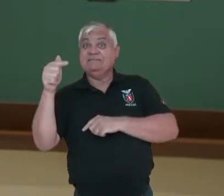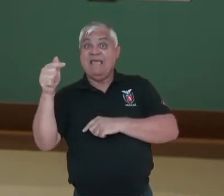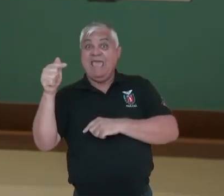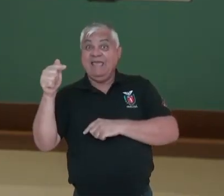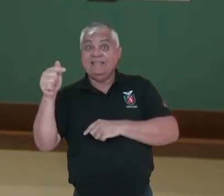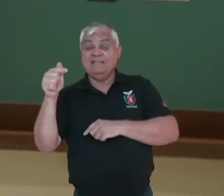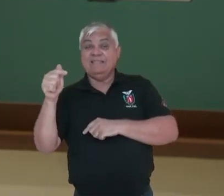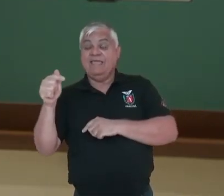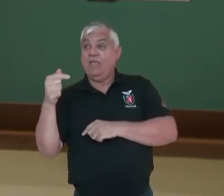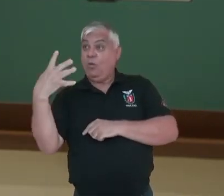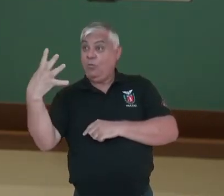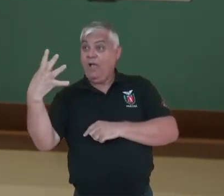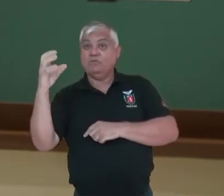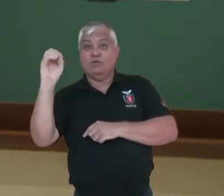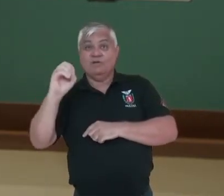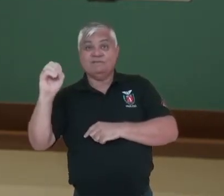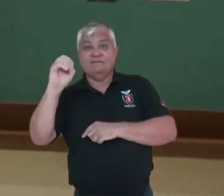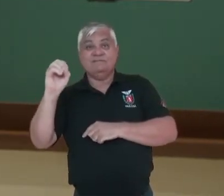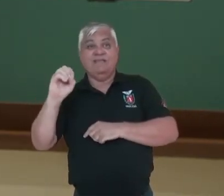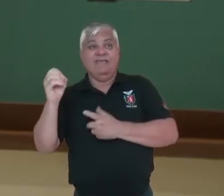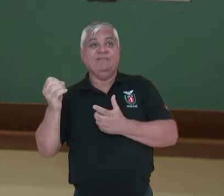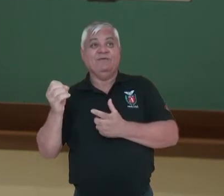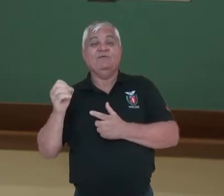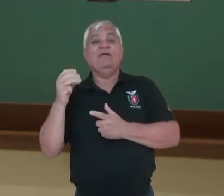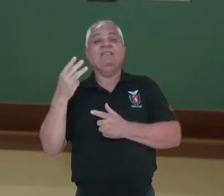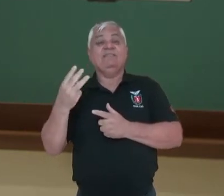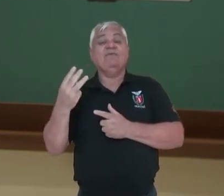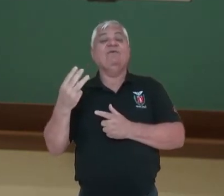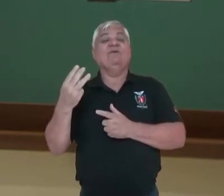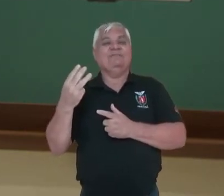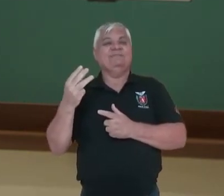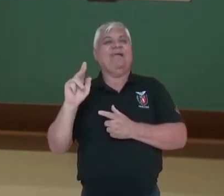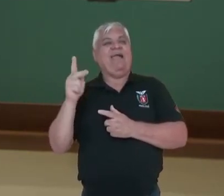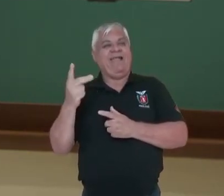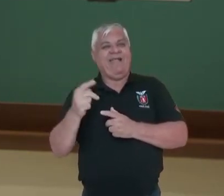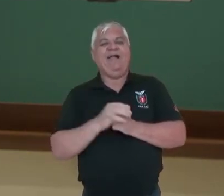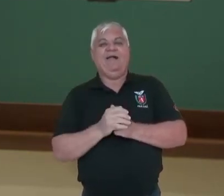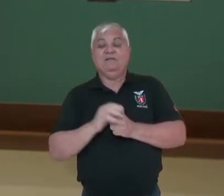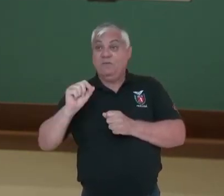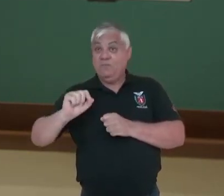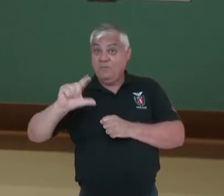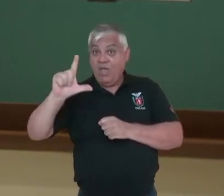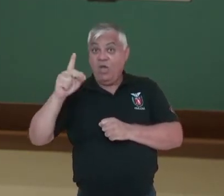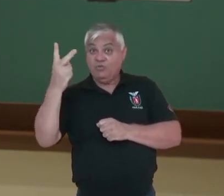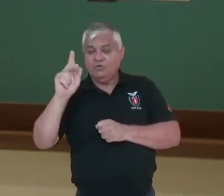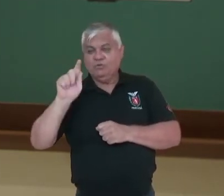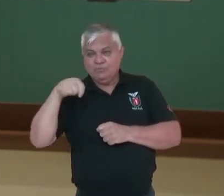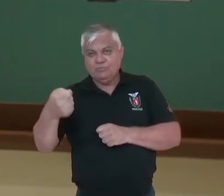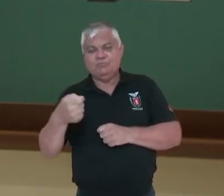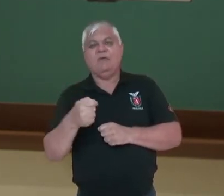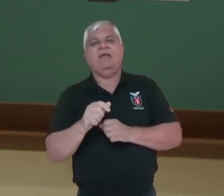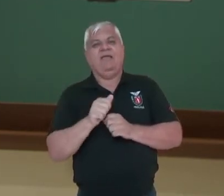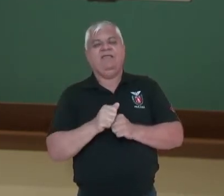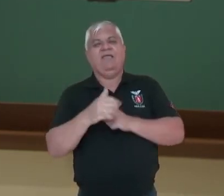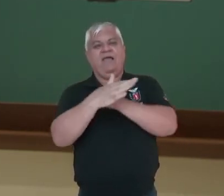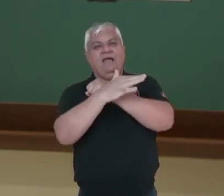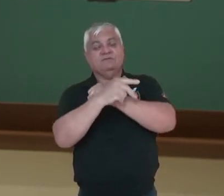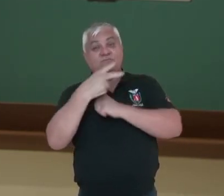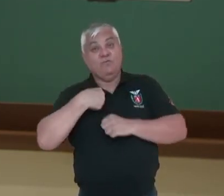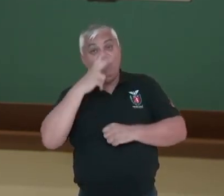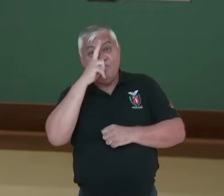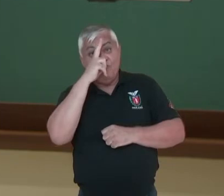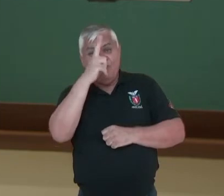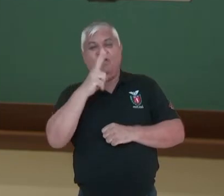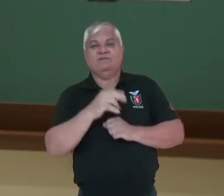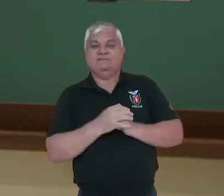hidrogênios, é o valorzinho da subtração aqui deu 3. Então, o resultado for igual ou maior que 2 representa ácido forte, no caso